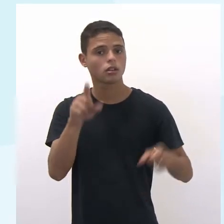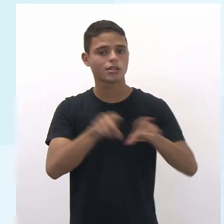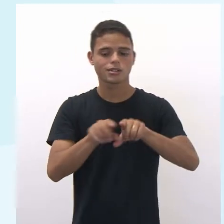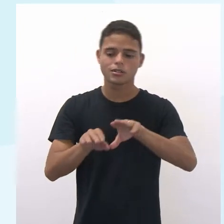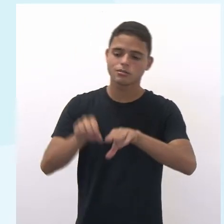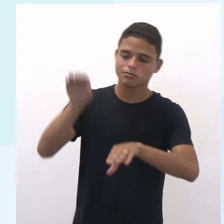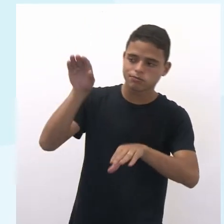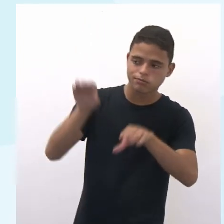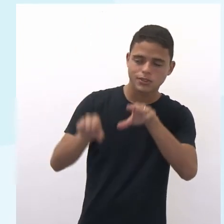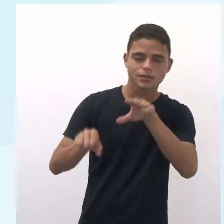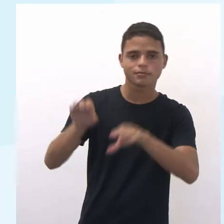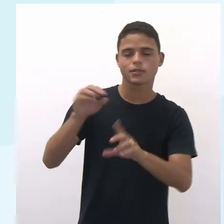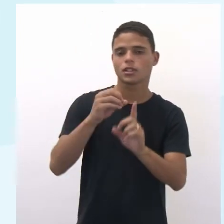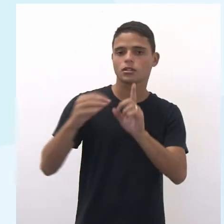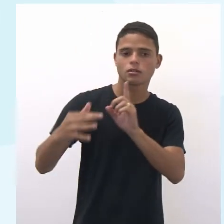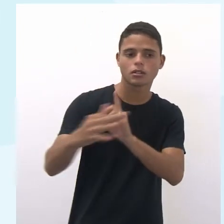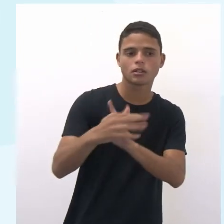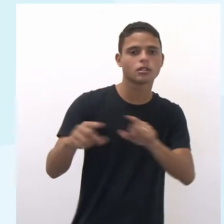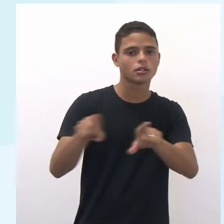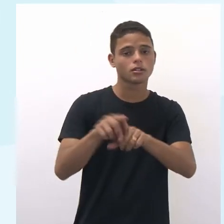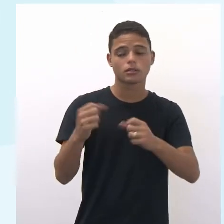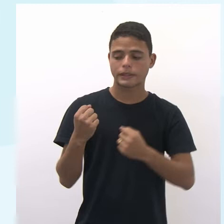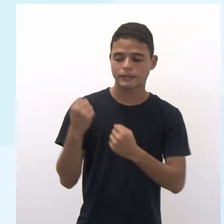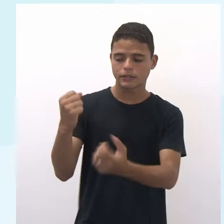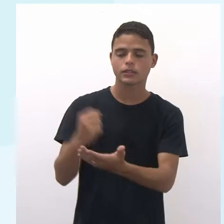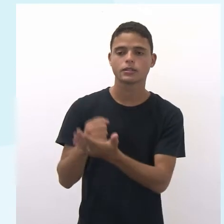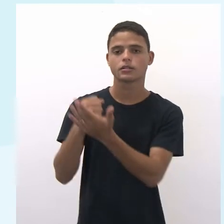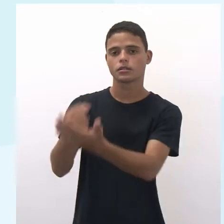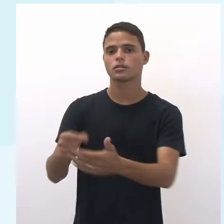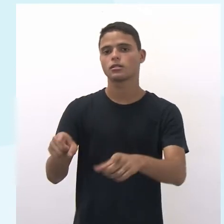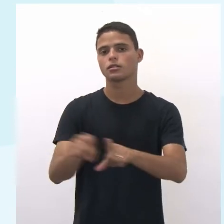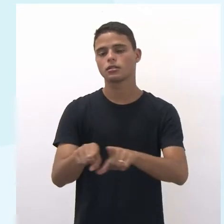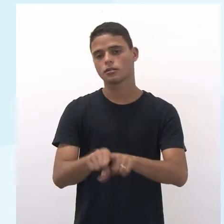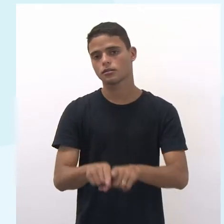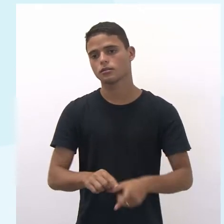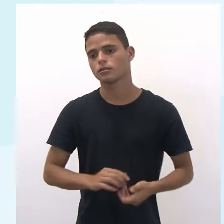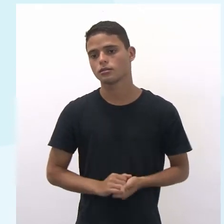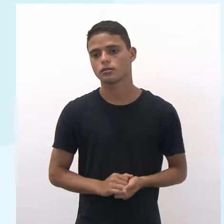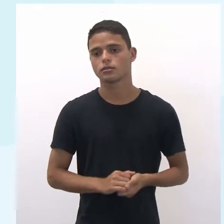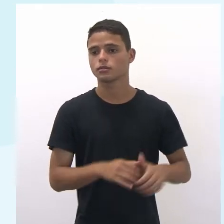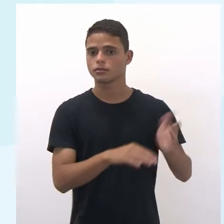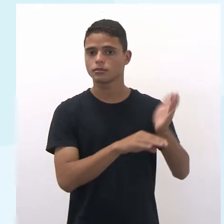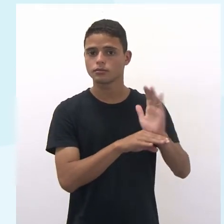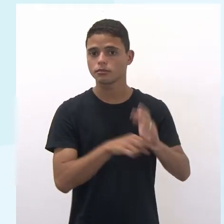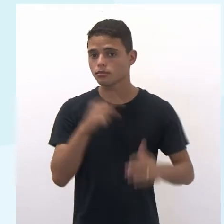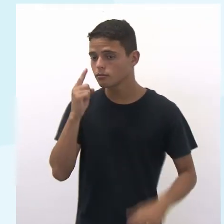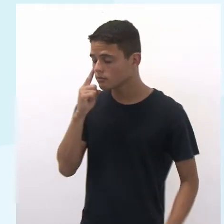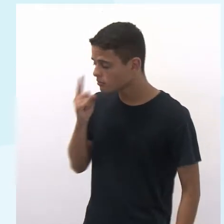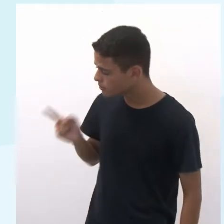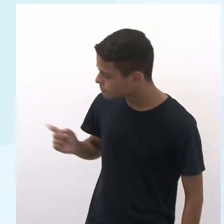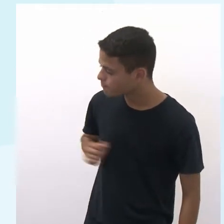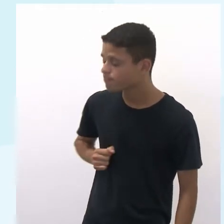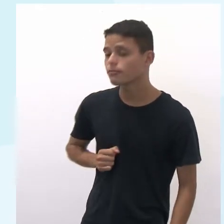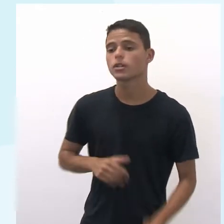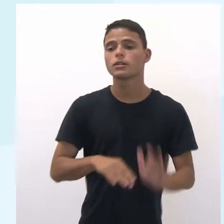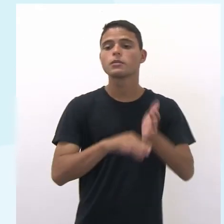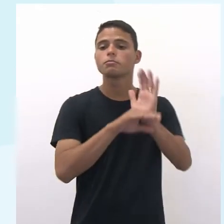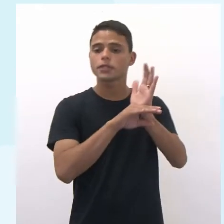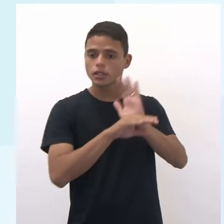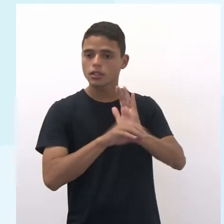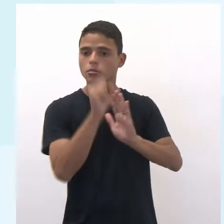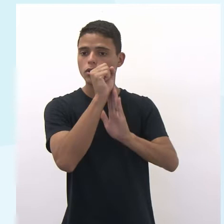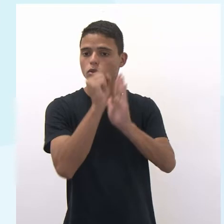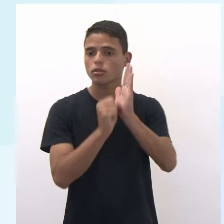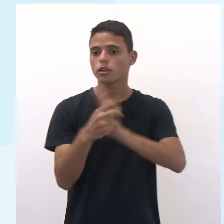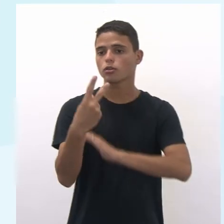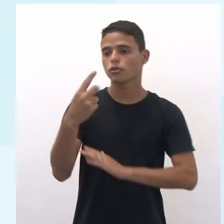desigualdade social mais fortalecida também. Cinema no século XXI, que é o cinema atual, com todos